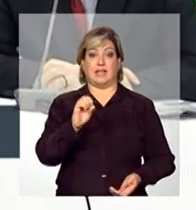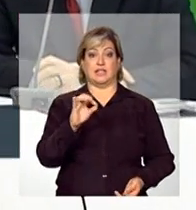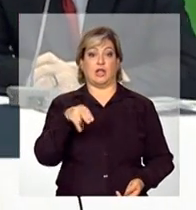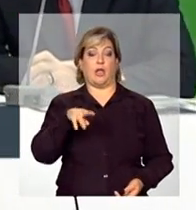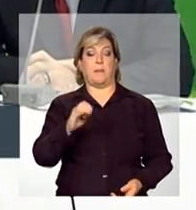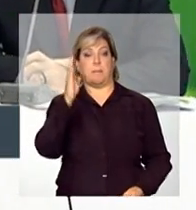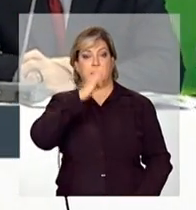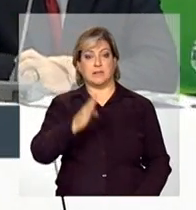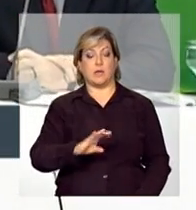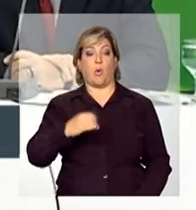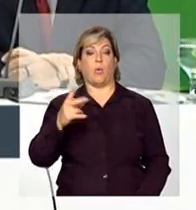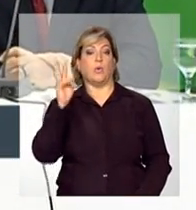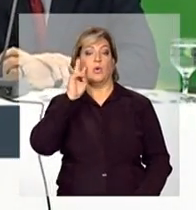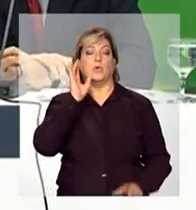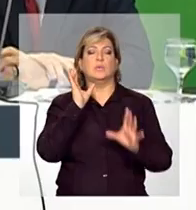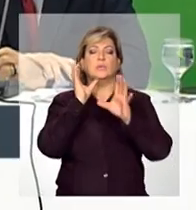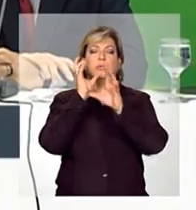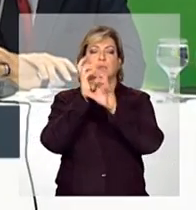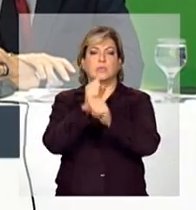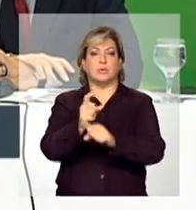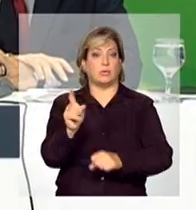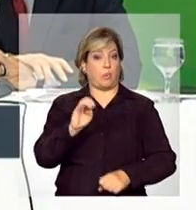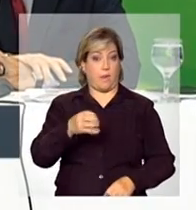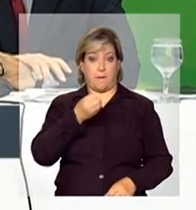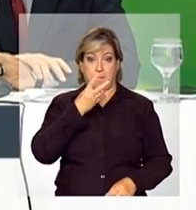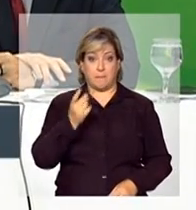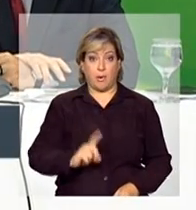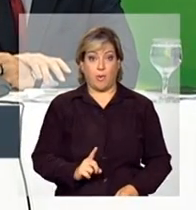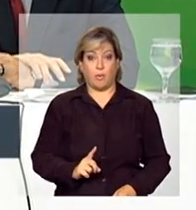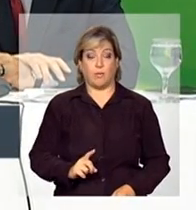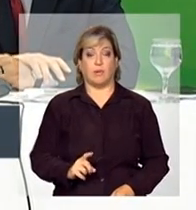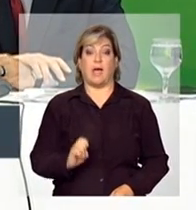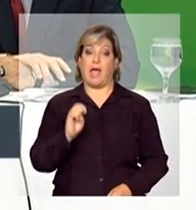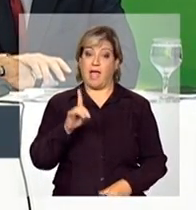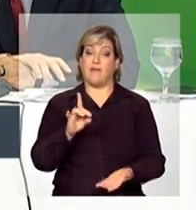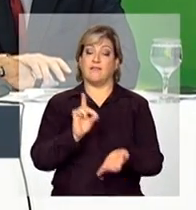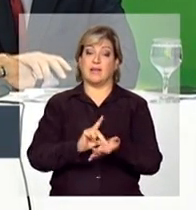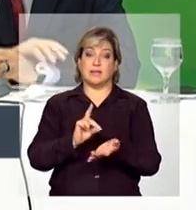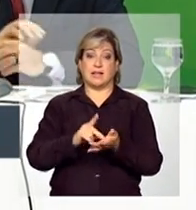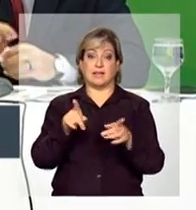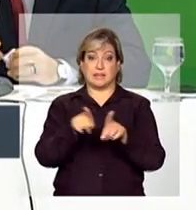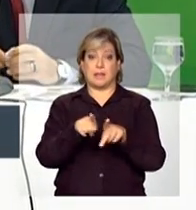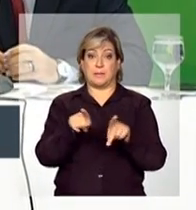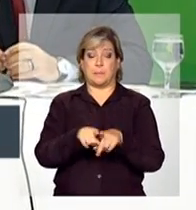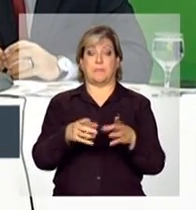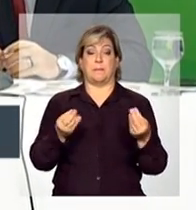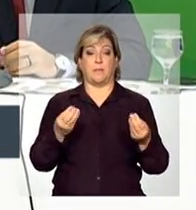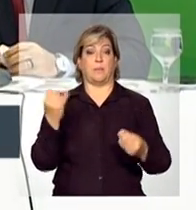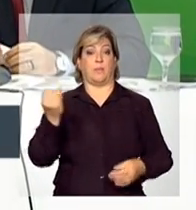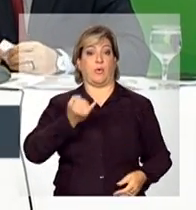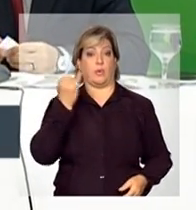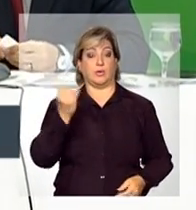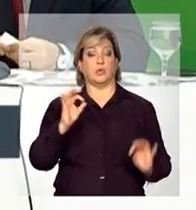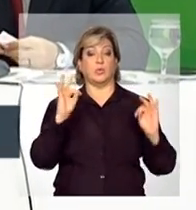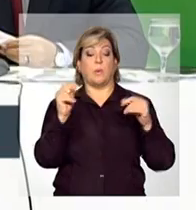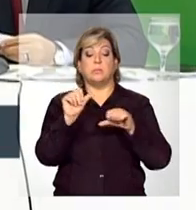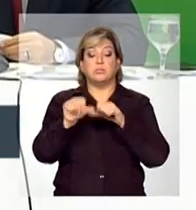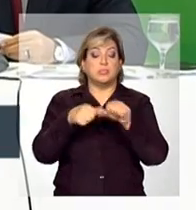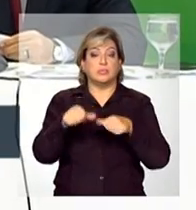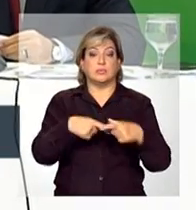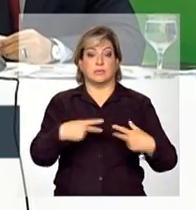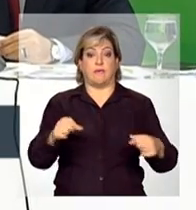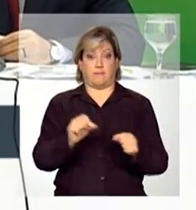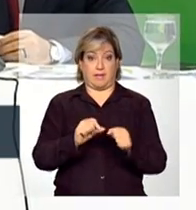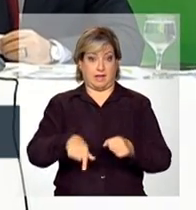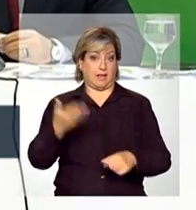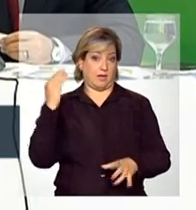os dados históricos não são bons É verdade também e é muito importante que as alterações que foram feitos